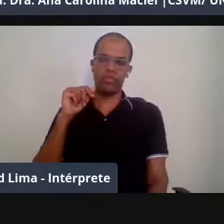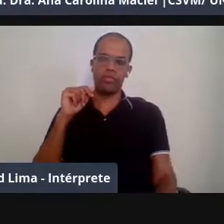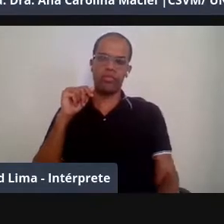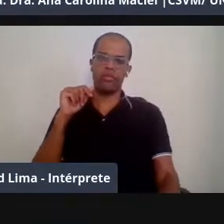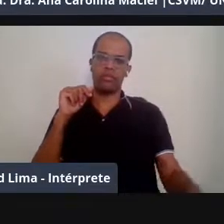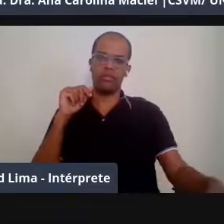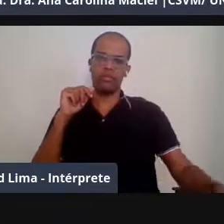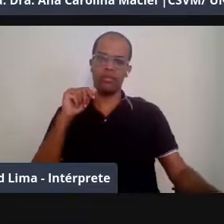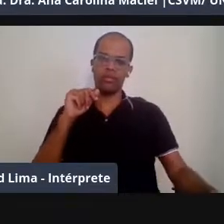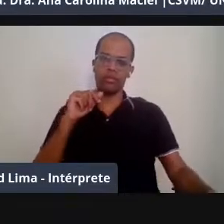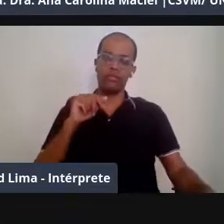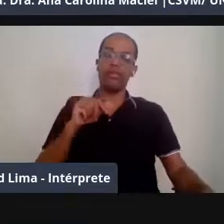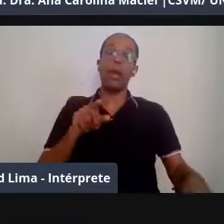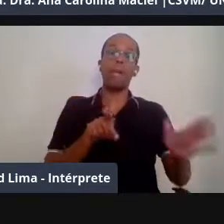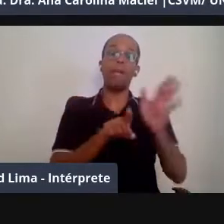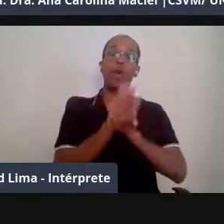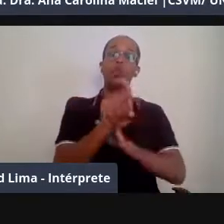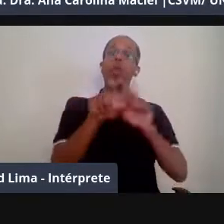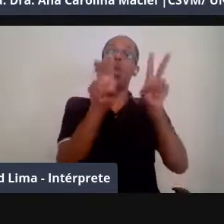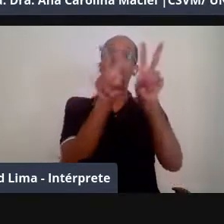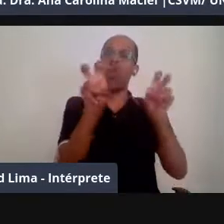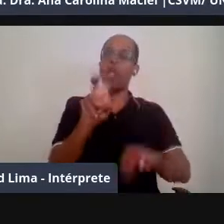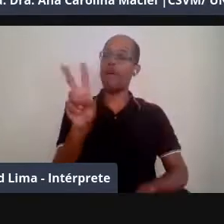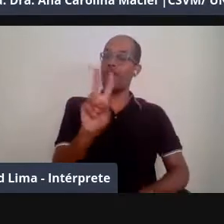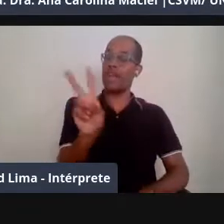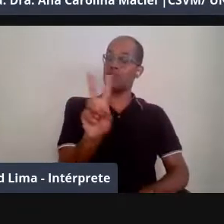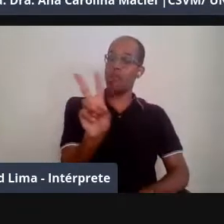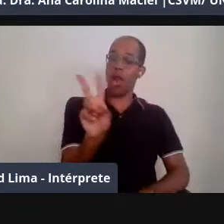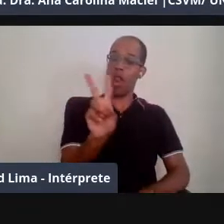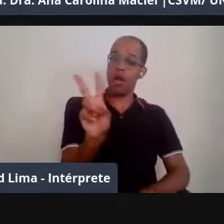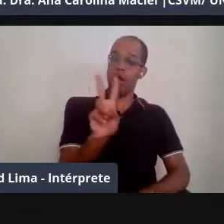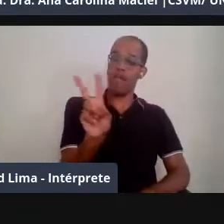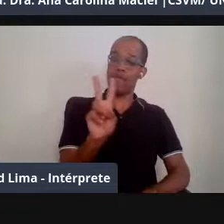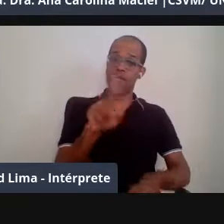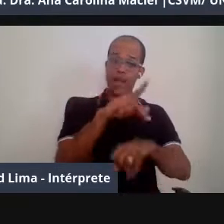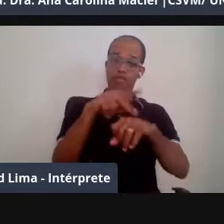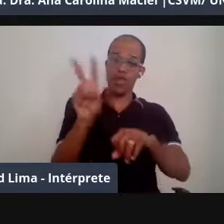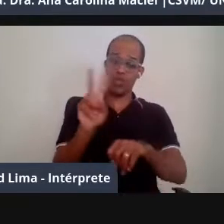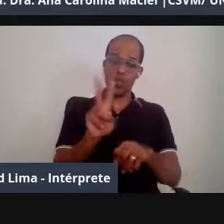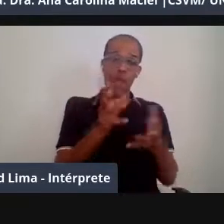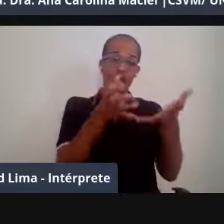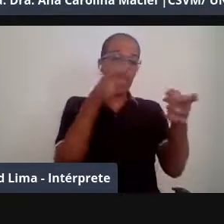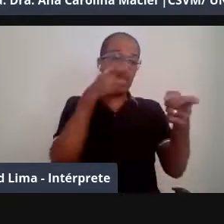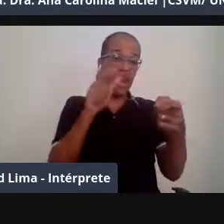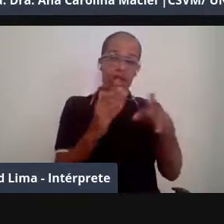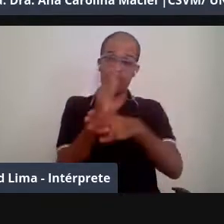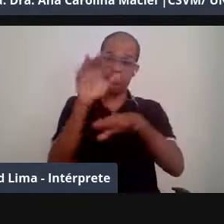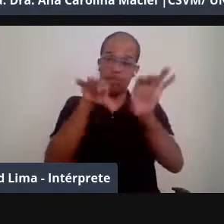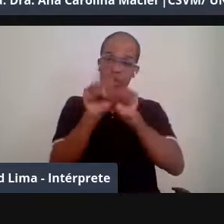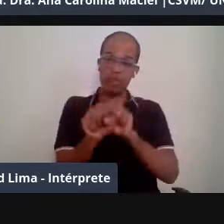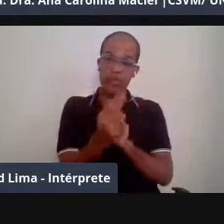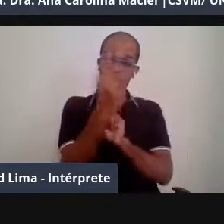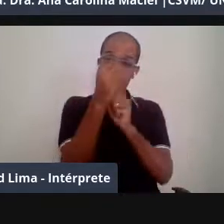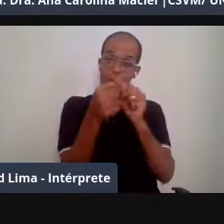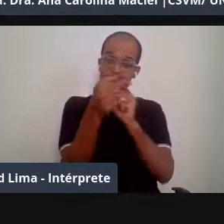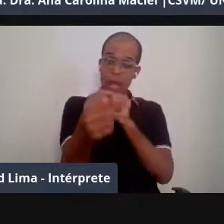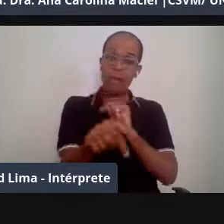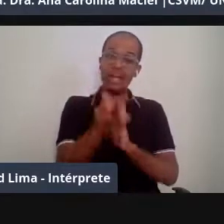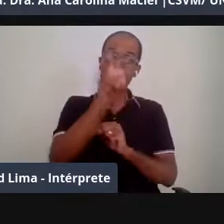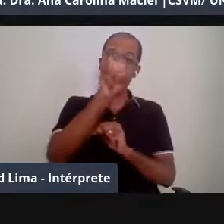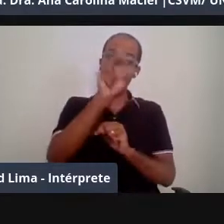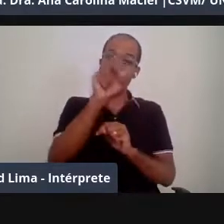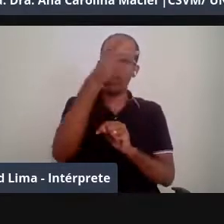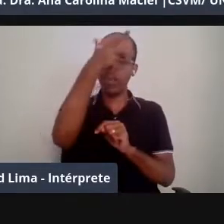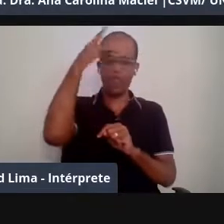sobre venezuelanos, específica para venezuelanos que tinham interesse em revalidar diploma, e em uma semana apareceram 50 pessoas,